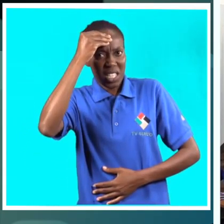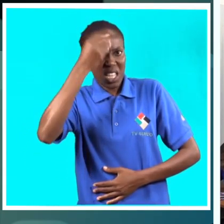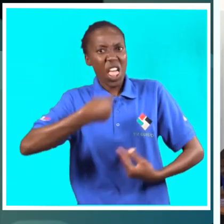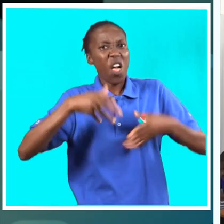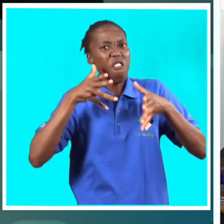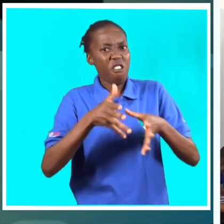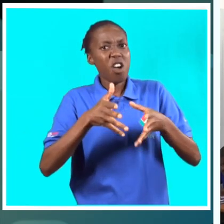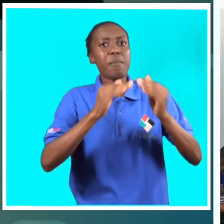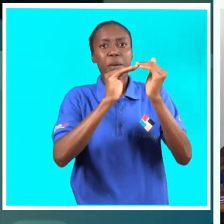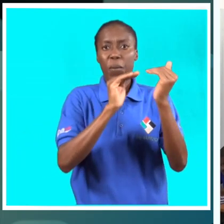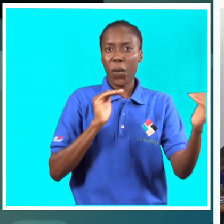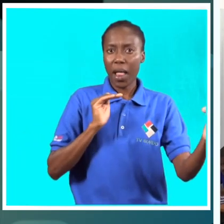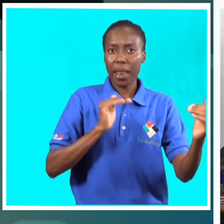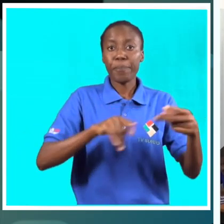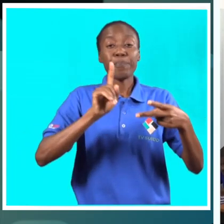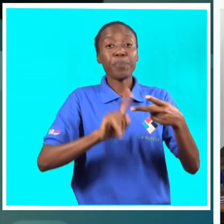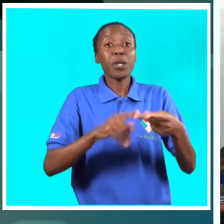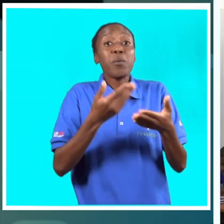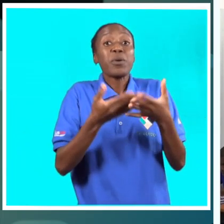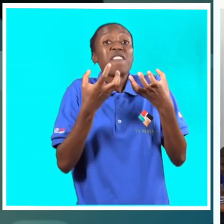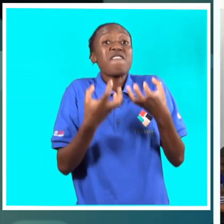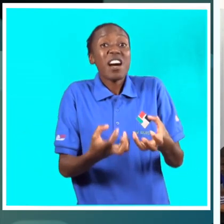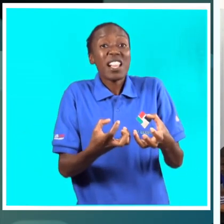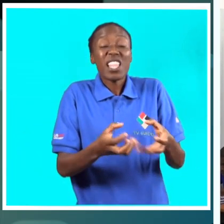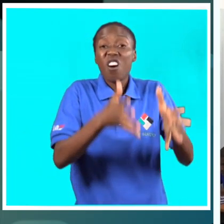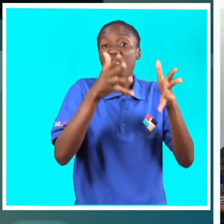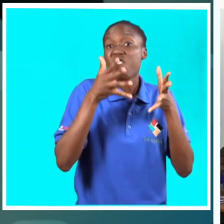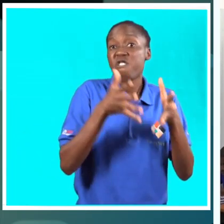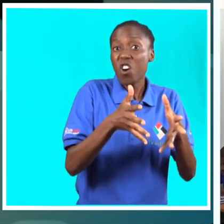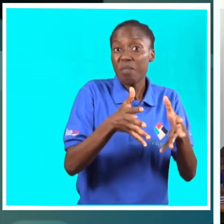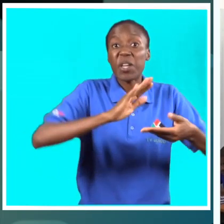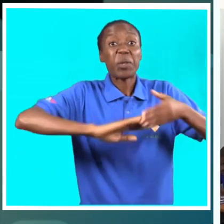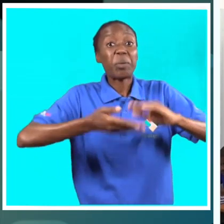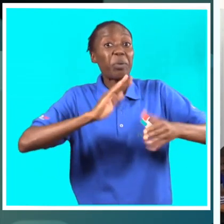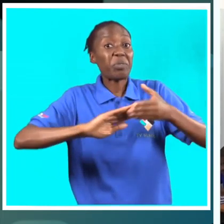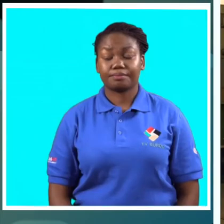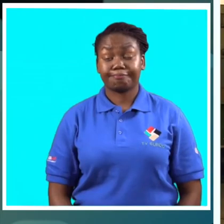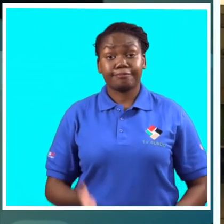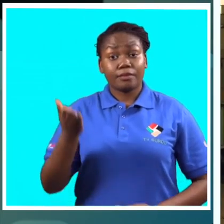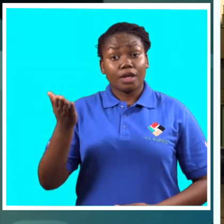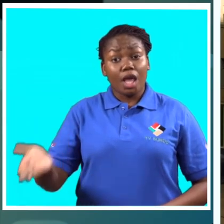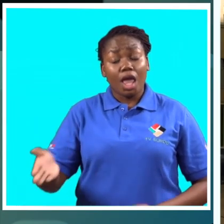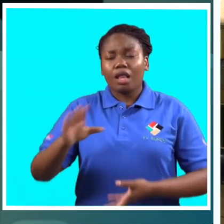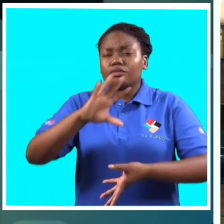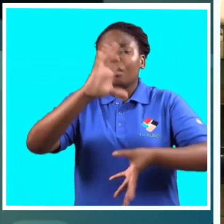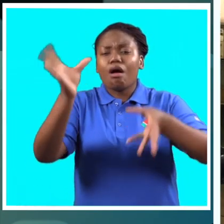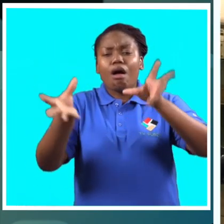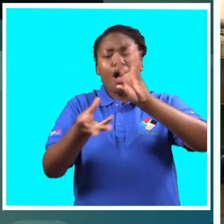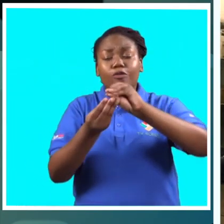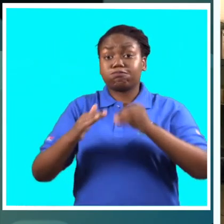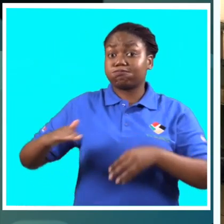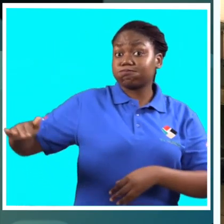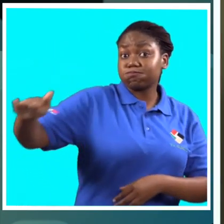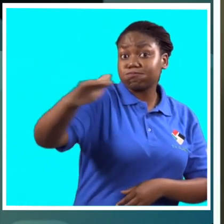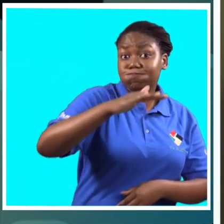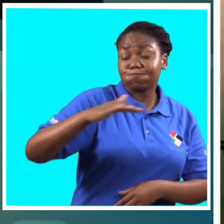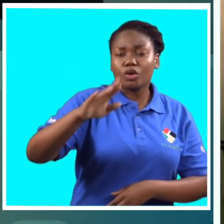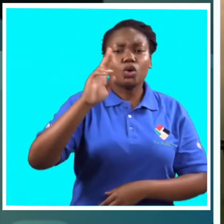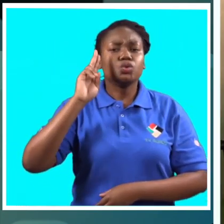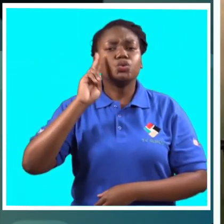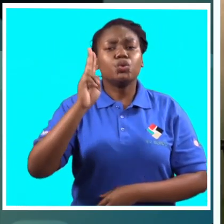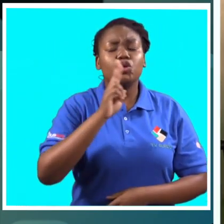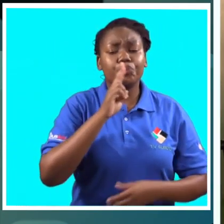Haverá sempre aquilo que é a dificuldade do próprio formador transmitir o conhecimento de modo que